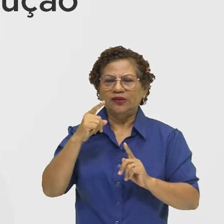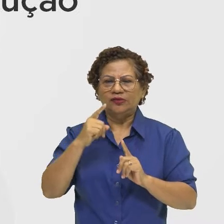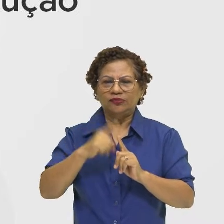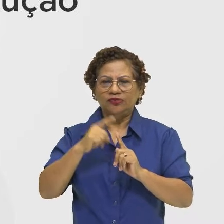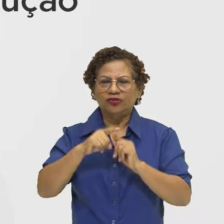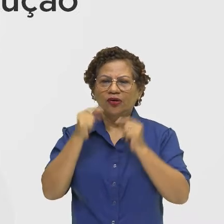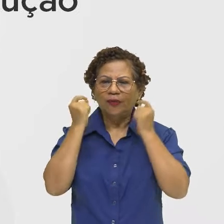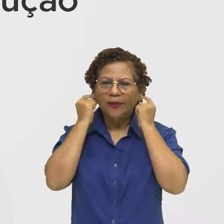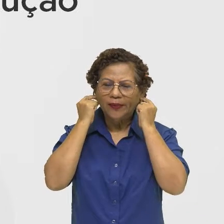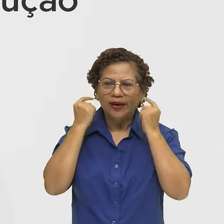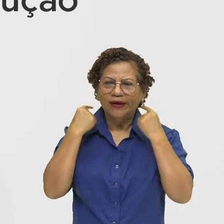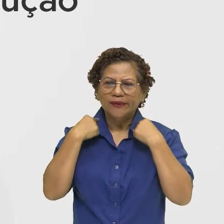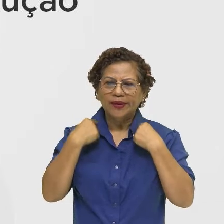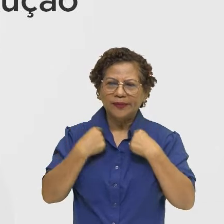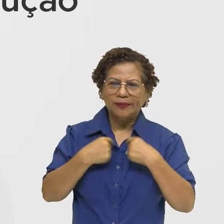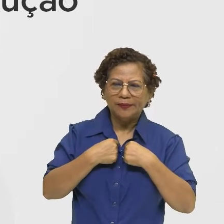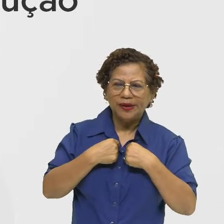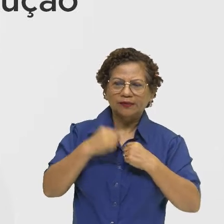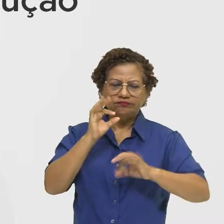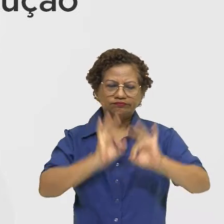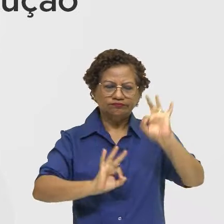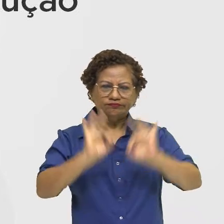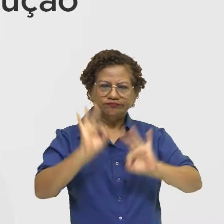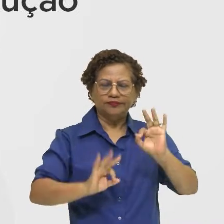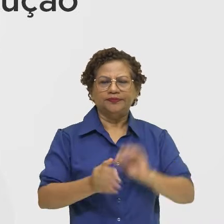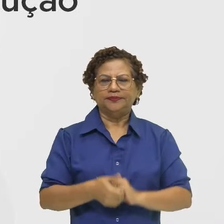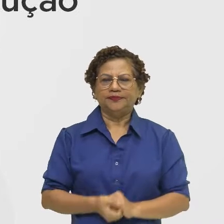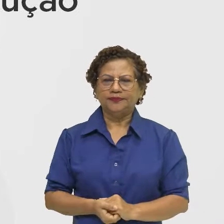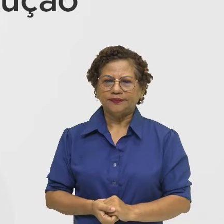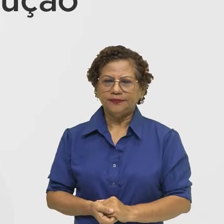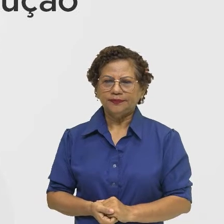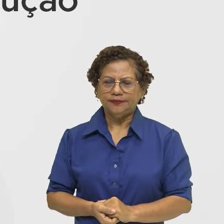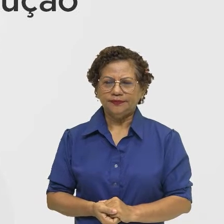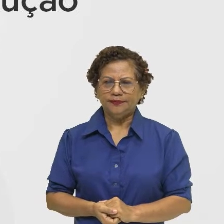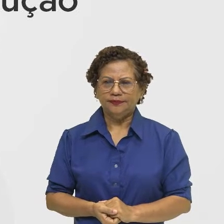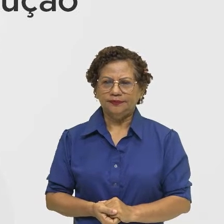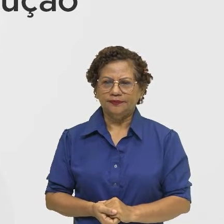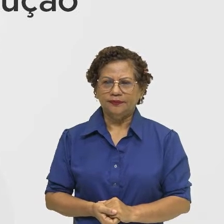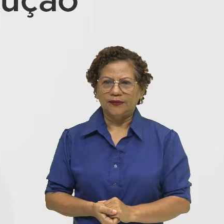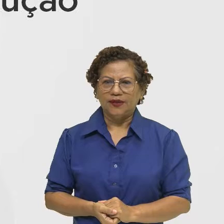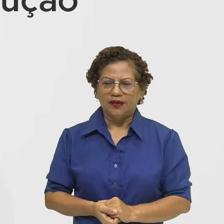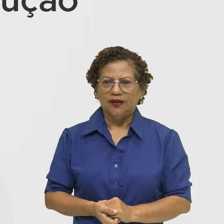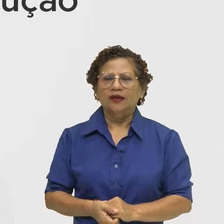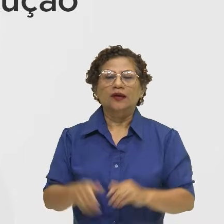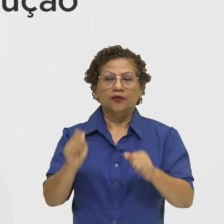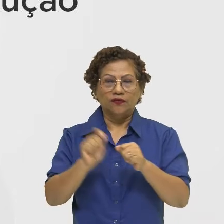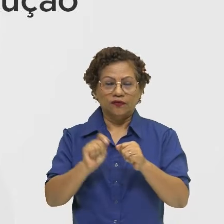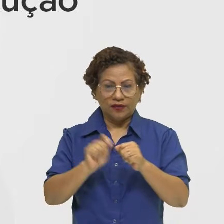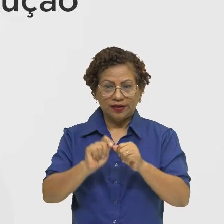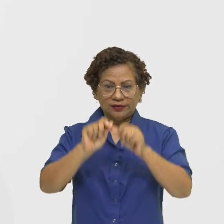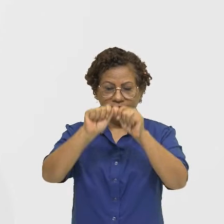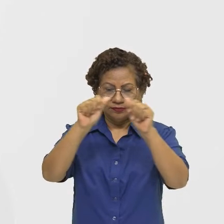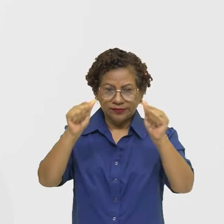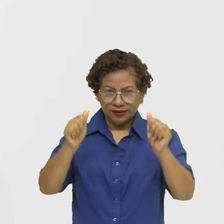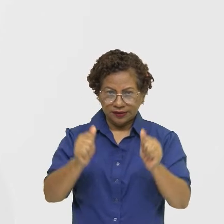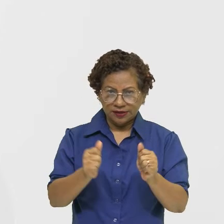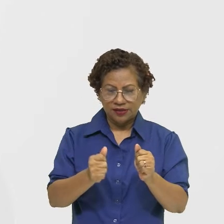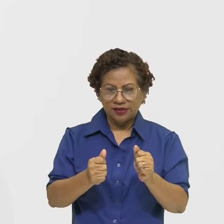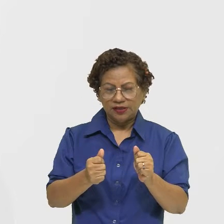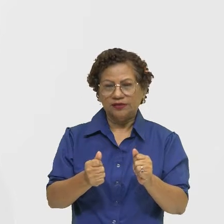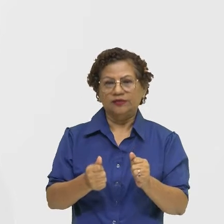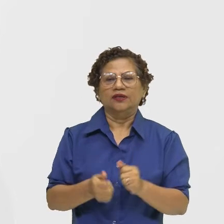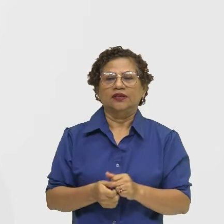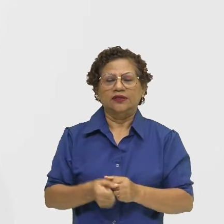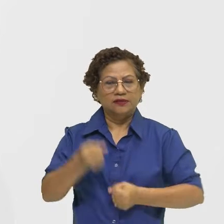e ornamentação. Continuando. A produção artística desse período, né, que nós estamos